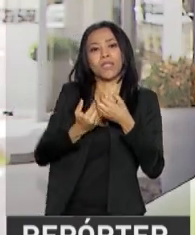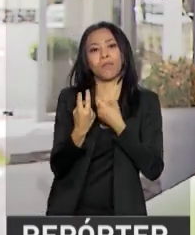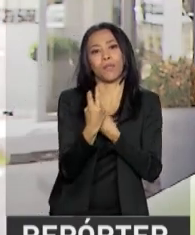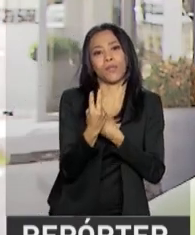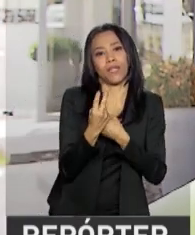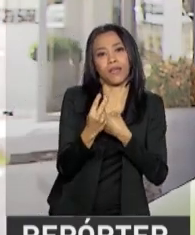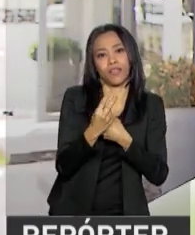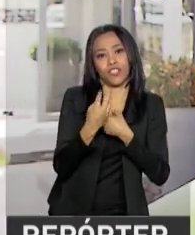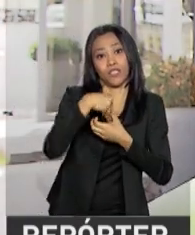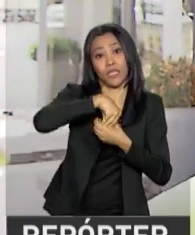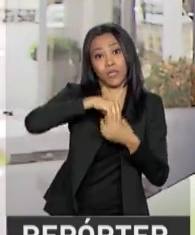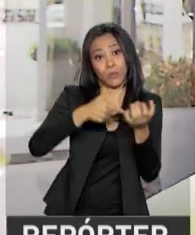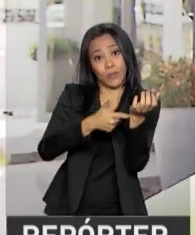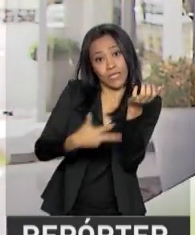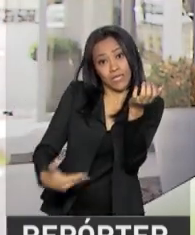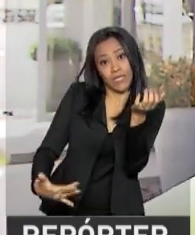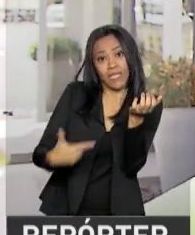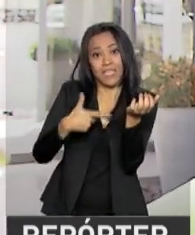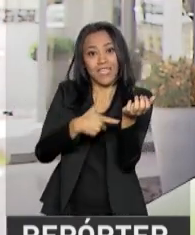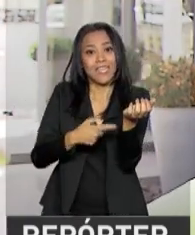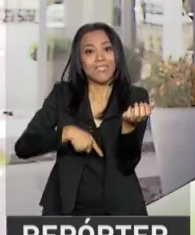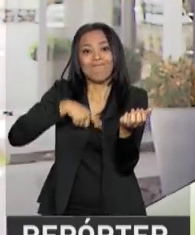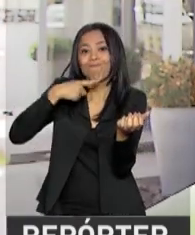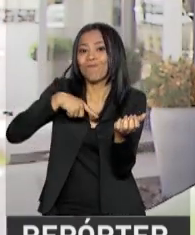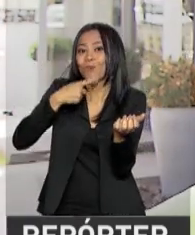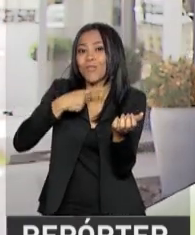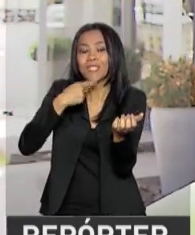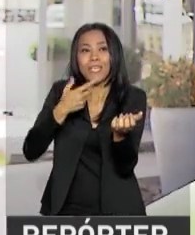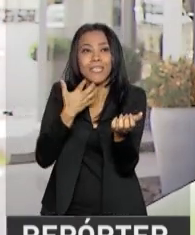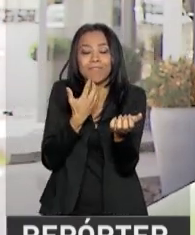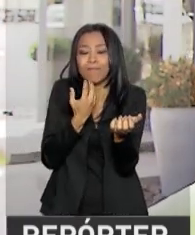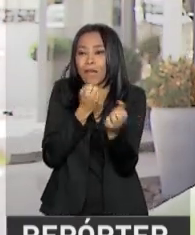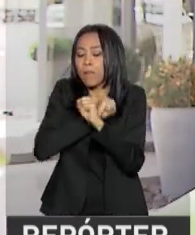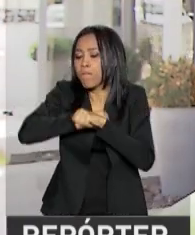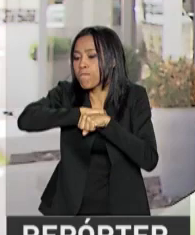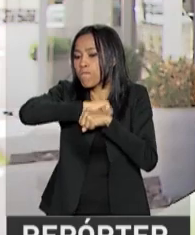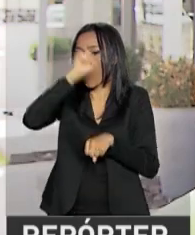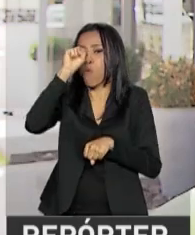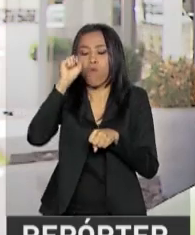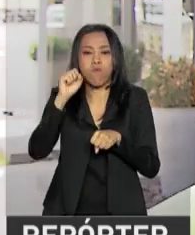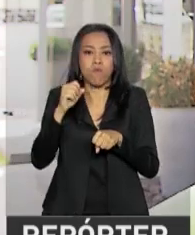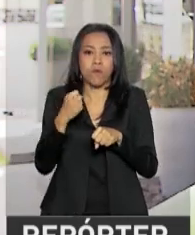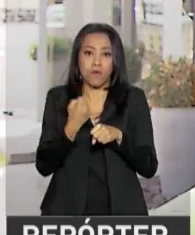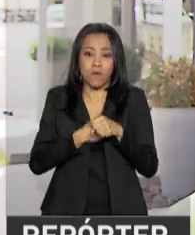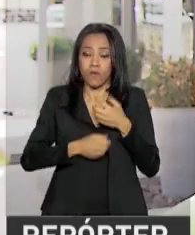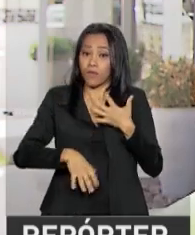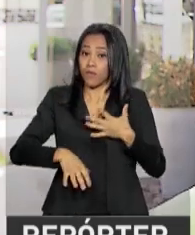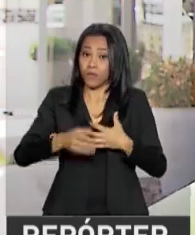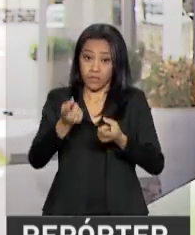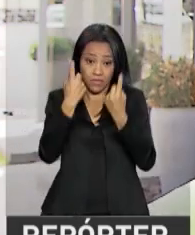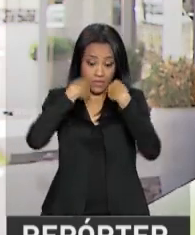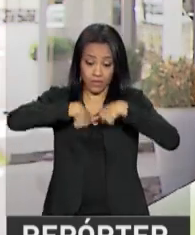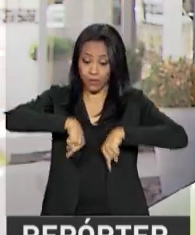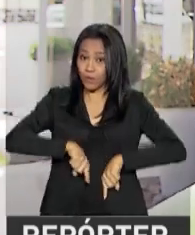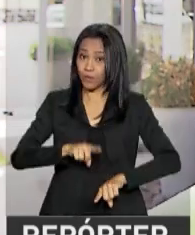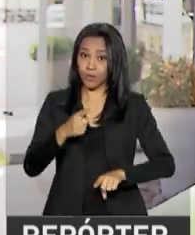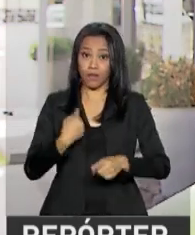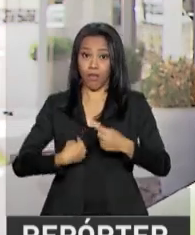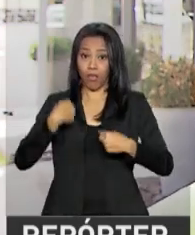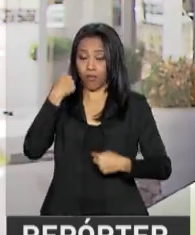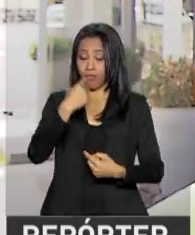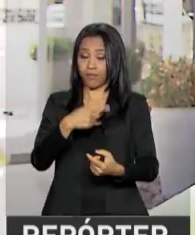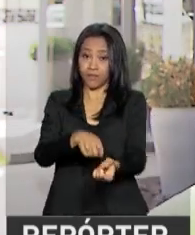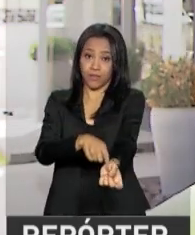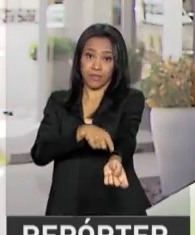ambiente do sangue fica tóxico pra ela acaba explodindo e aí começa a correr bobina livre os elementos da célula